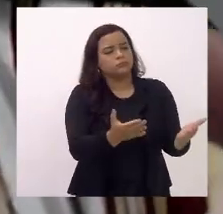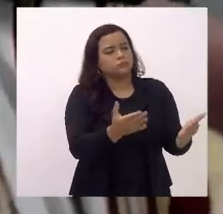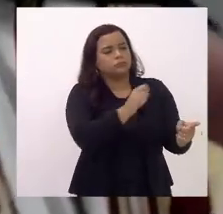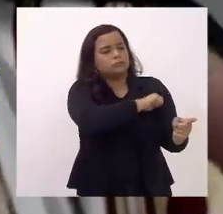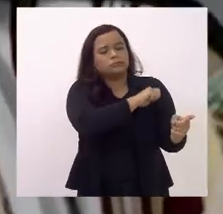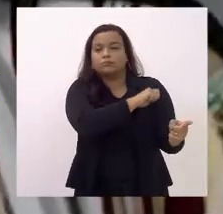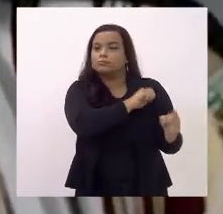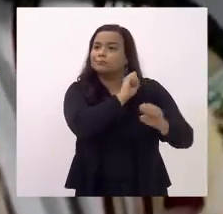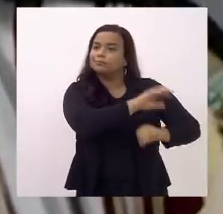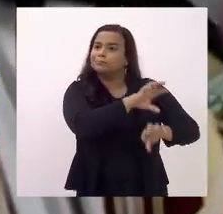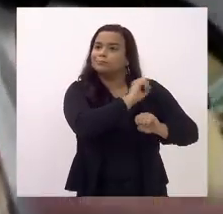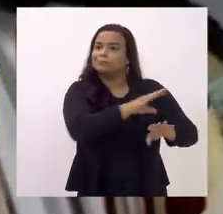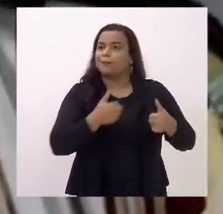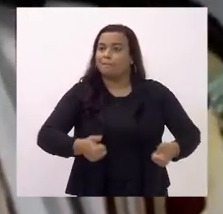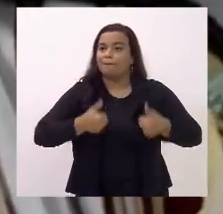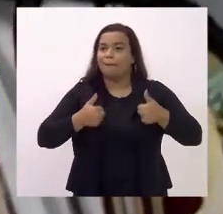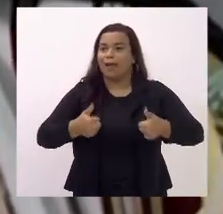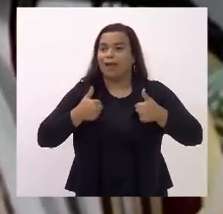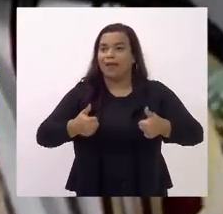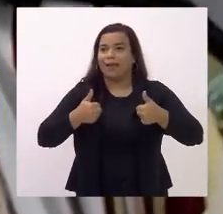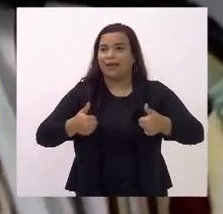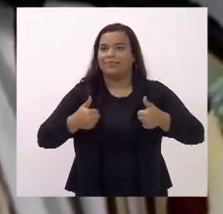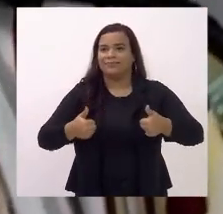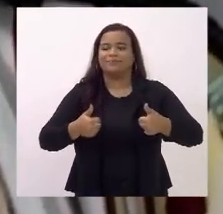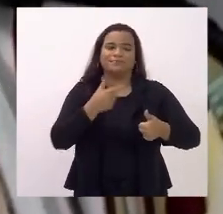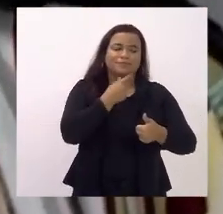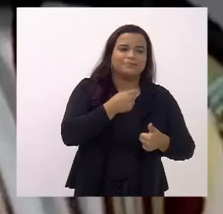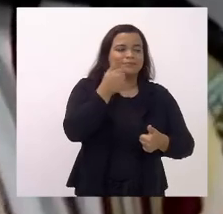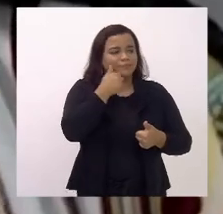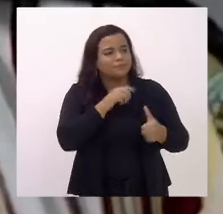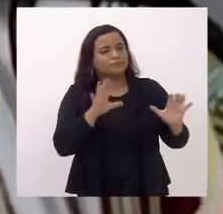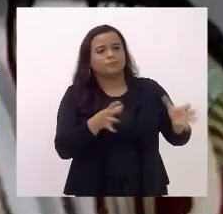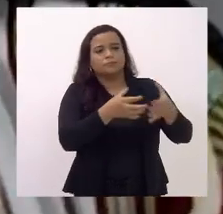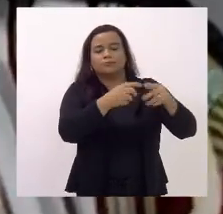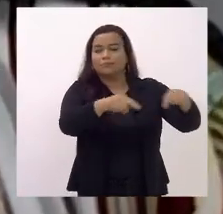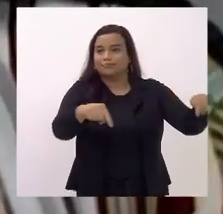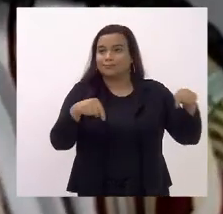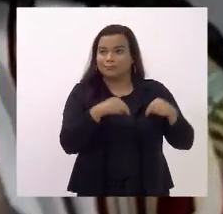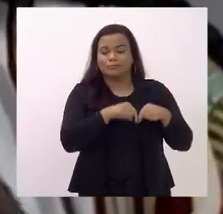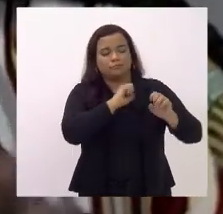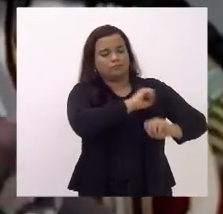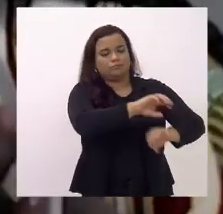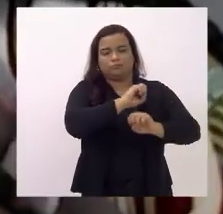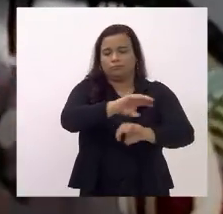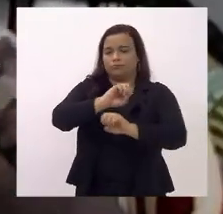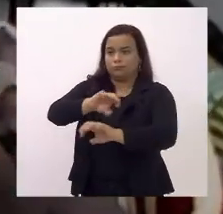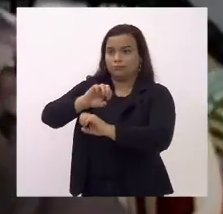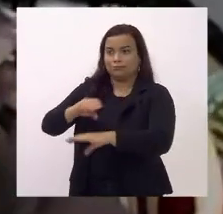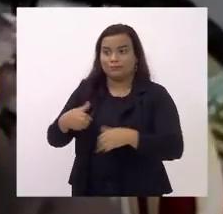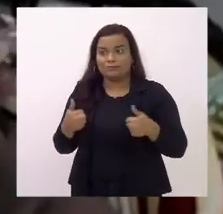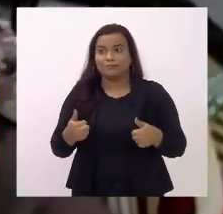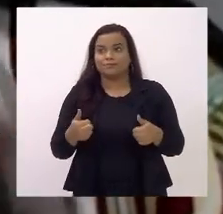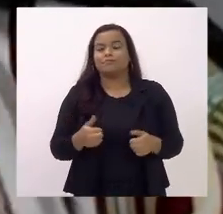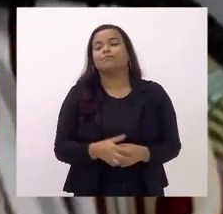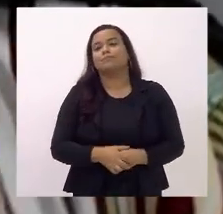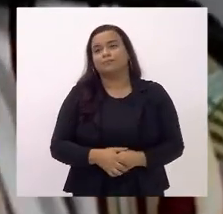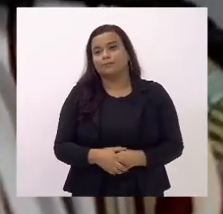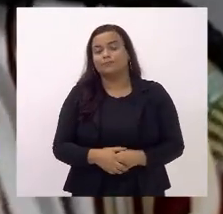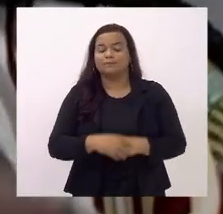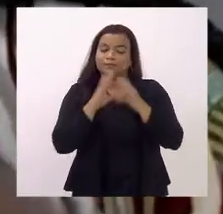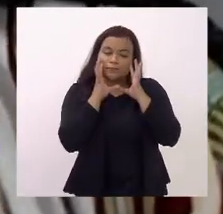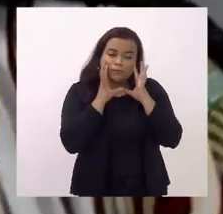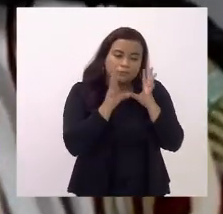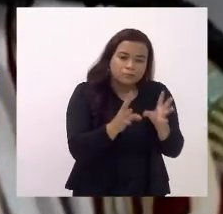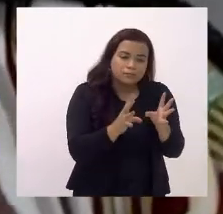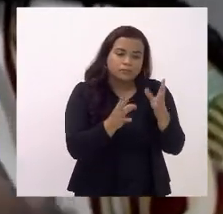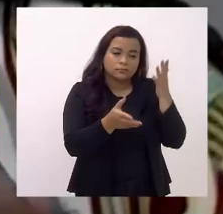aluno, à sua aluna, ao corpo, né, de alunos, ao corpo discente, a